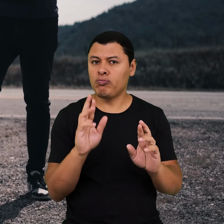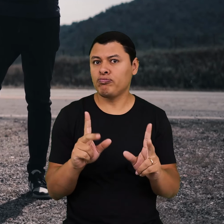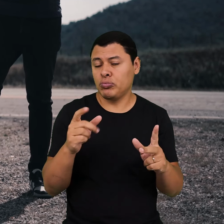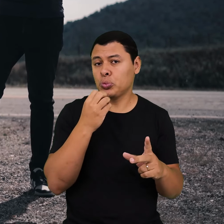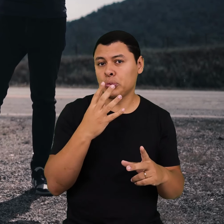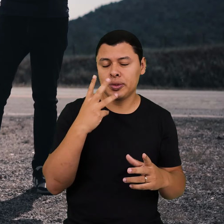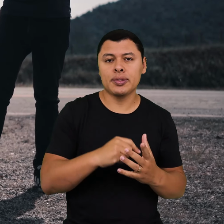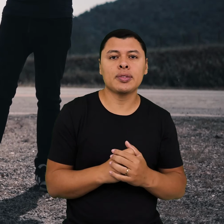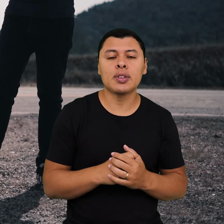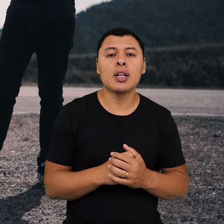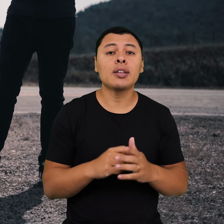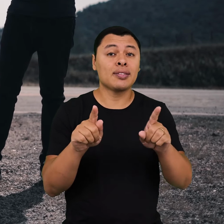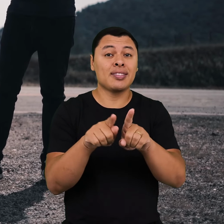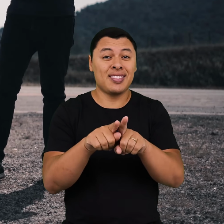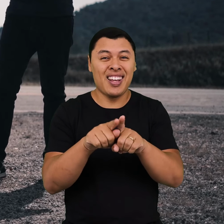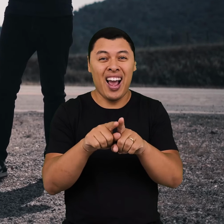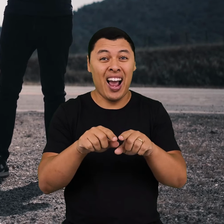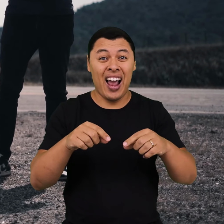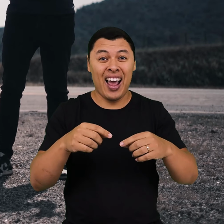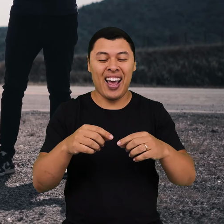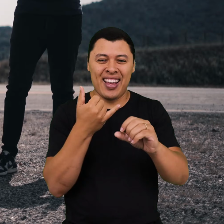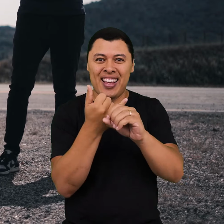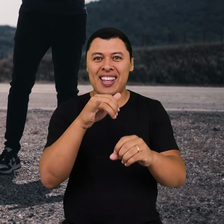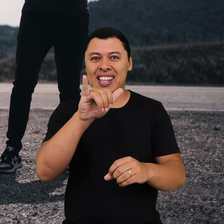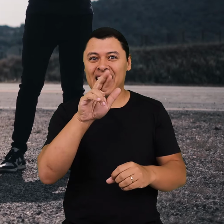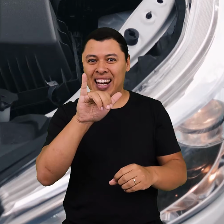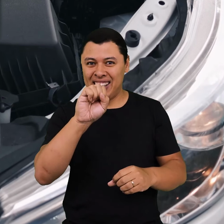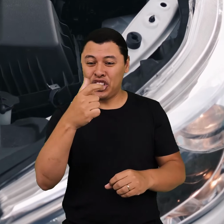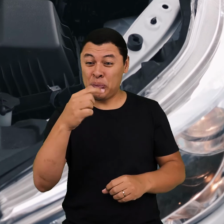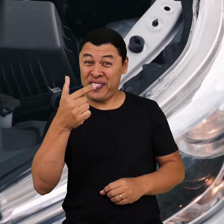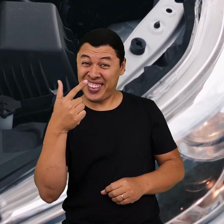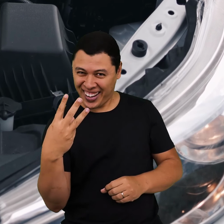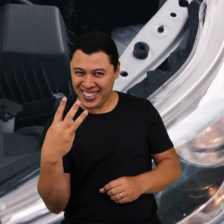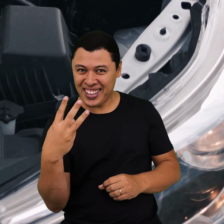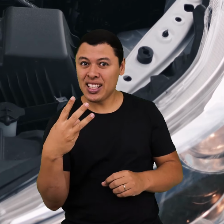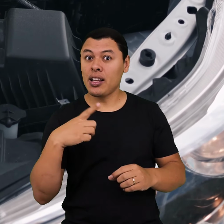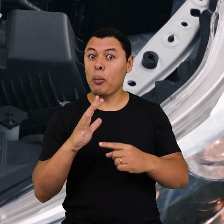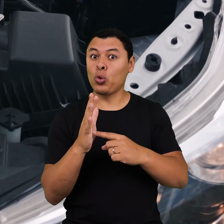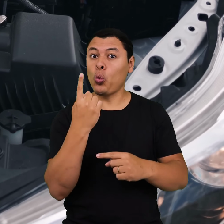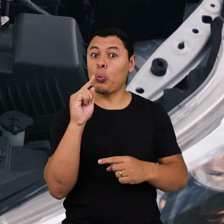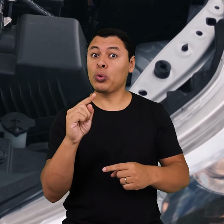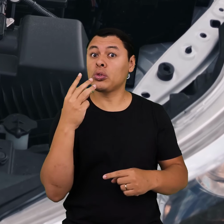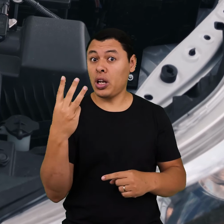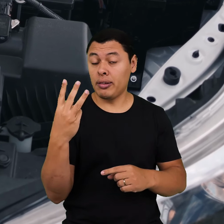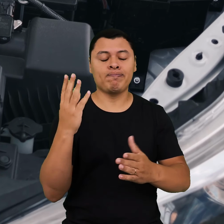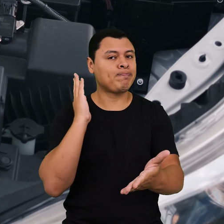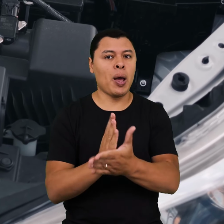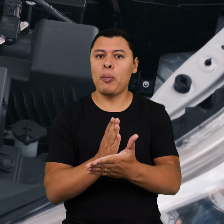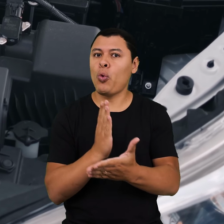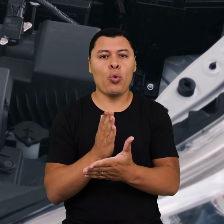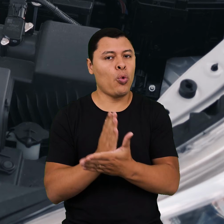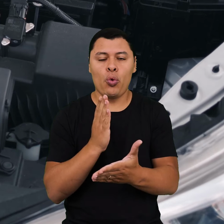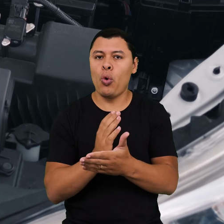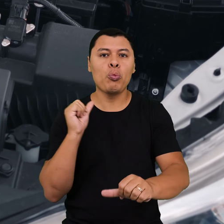técnicas importantes para o Yaris 2023, como eles chamam esse ano o modelo. O primeiro é que o motor 1.3 foi descontinuado, agora todos os